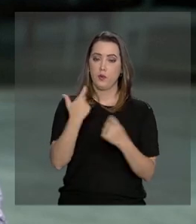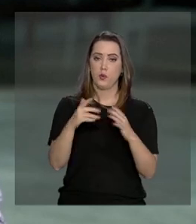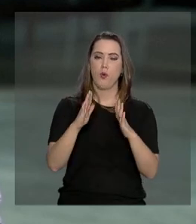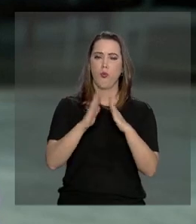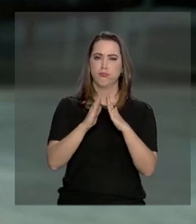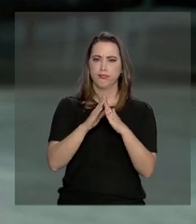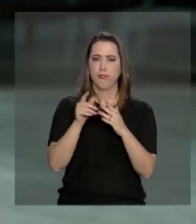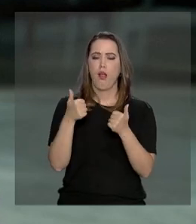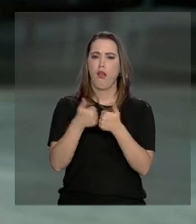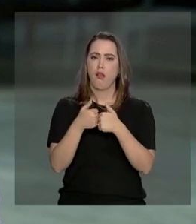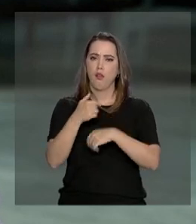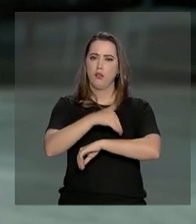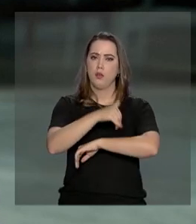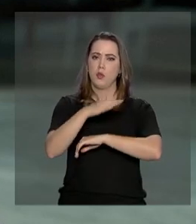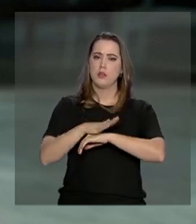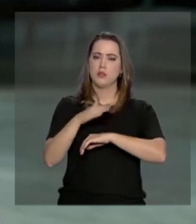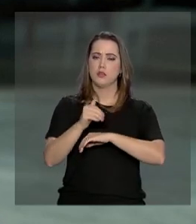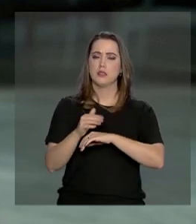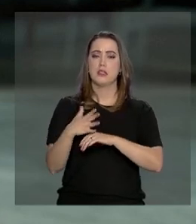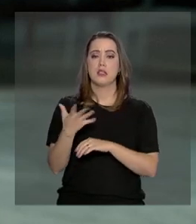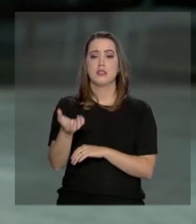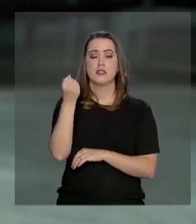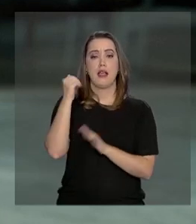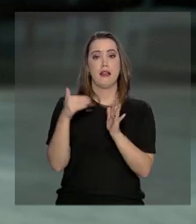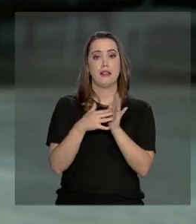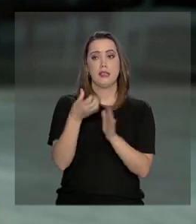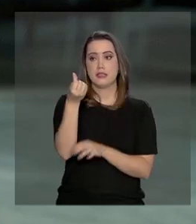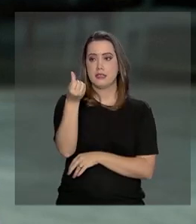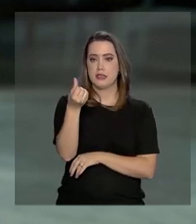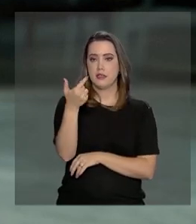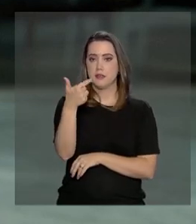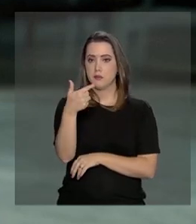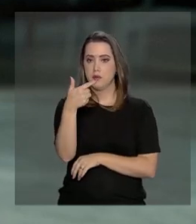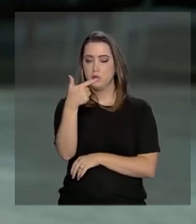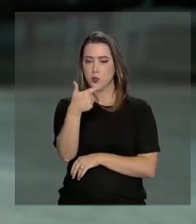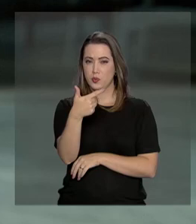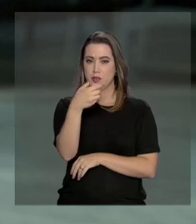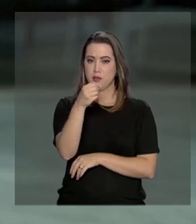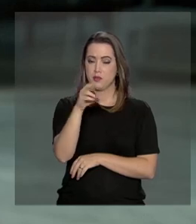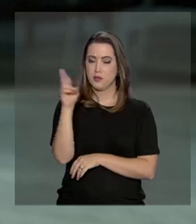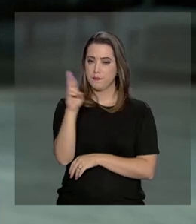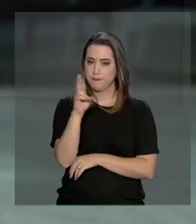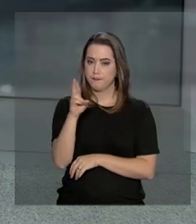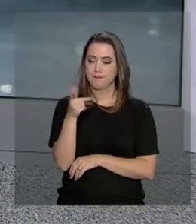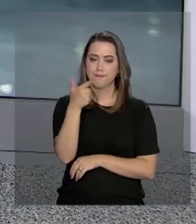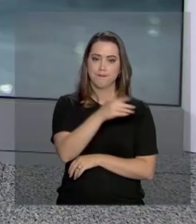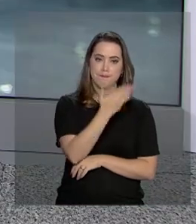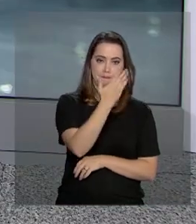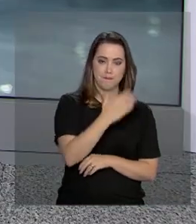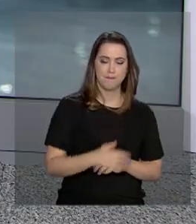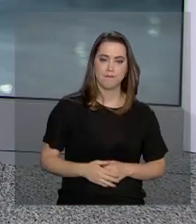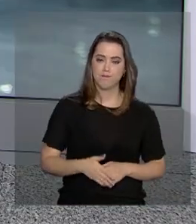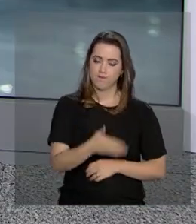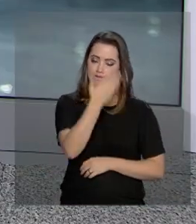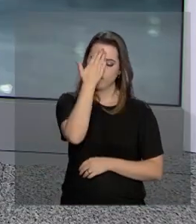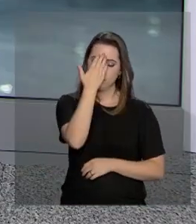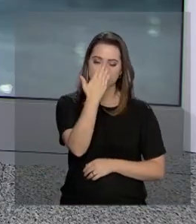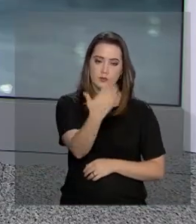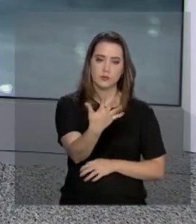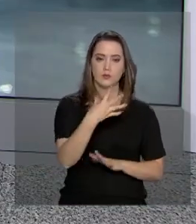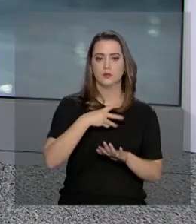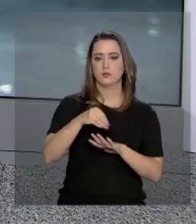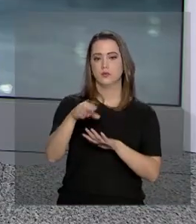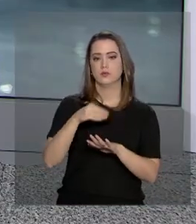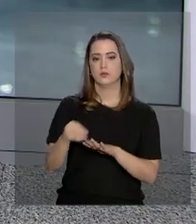vão poder solicitar o saque até o limite de R$ 6.220. Eu volto com você, Alessandra. Muito obrigada, Pablo,